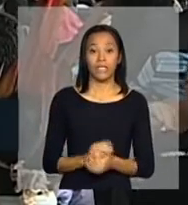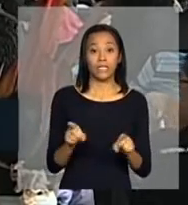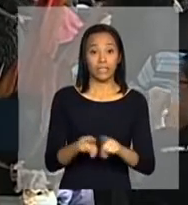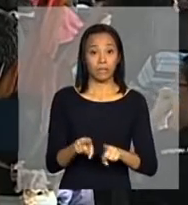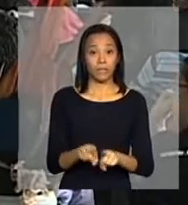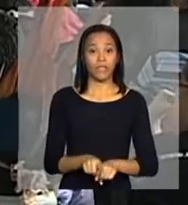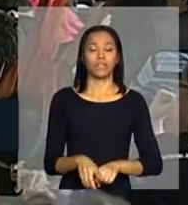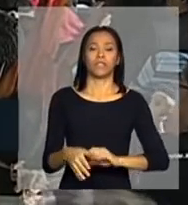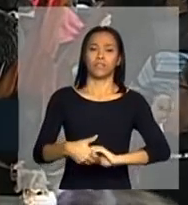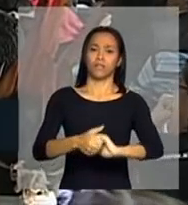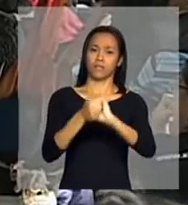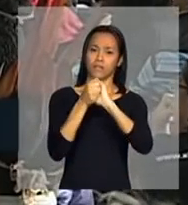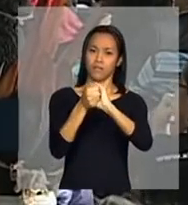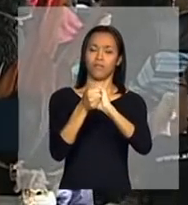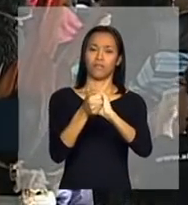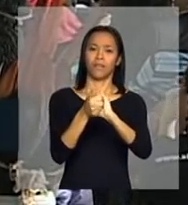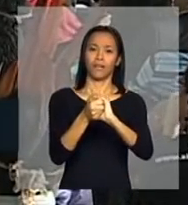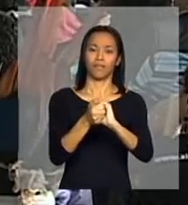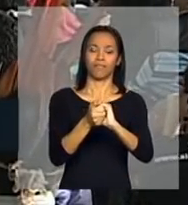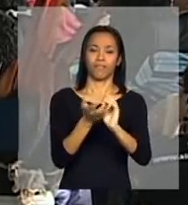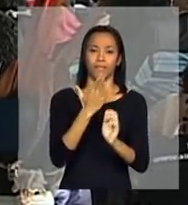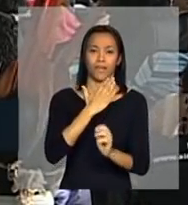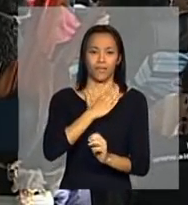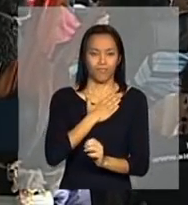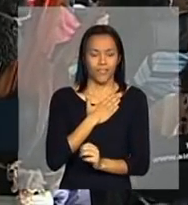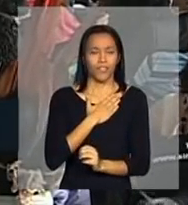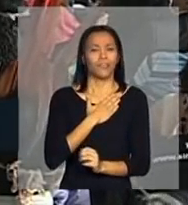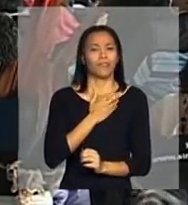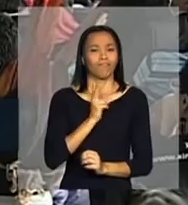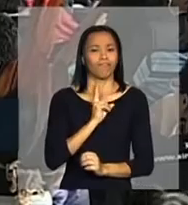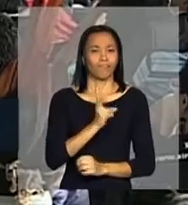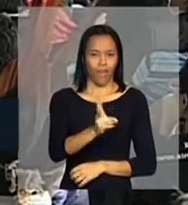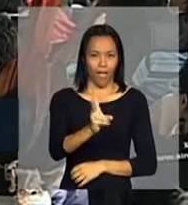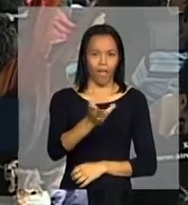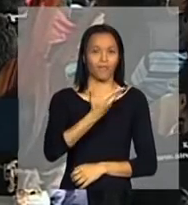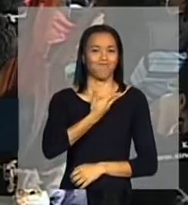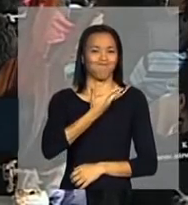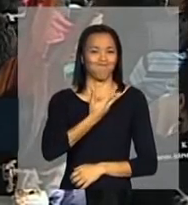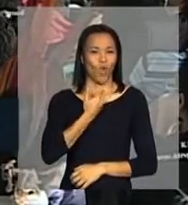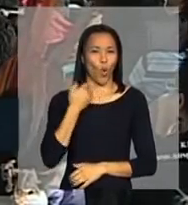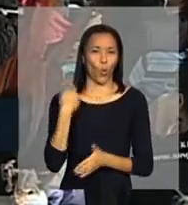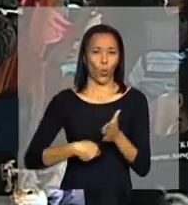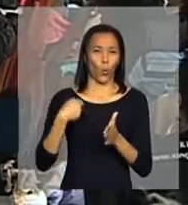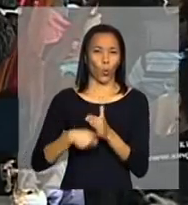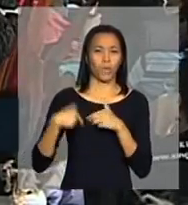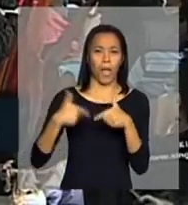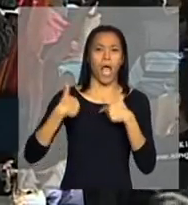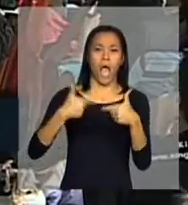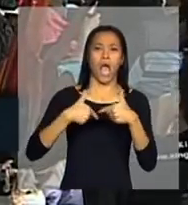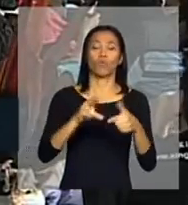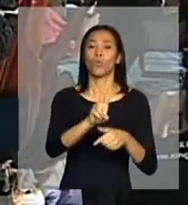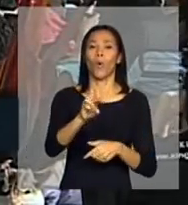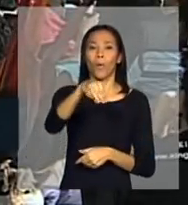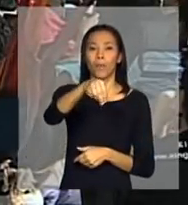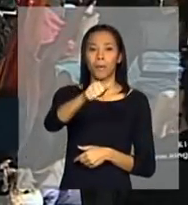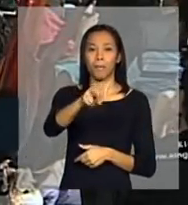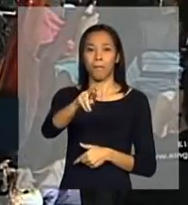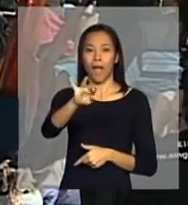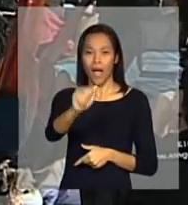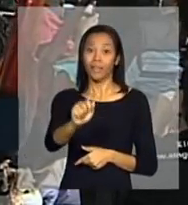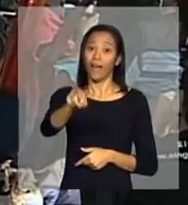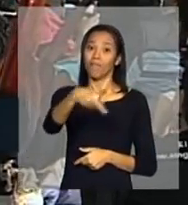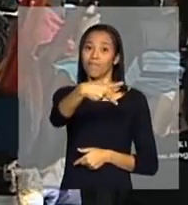Saudar a minha sempre companheira de luta cotidiana, Marta Azevedo, presidente